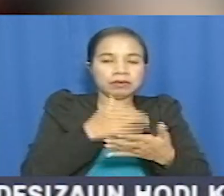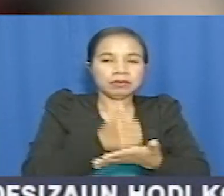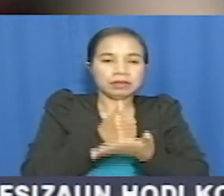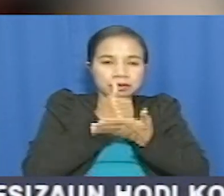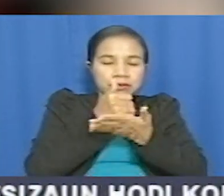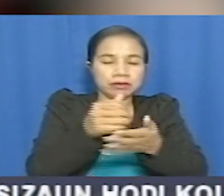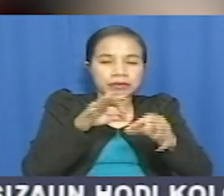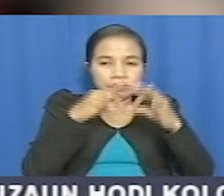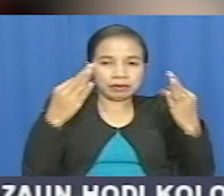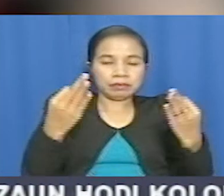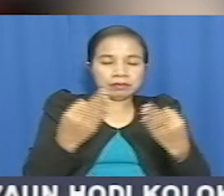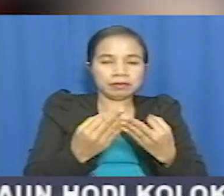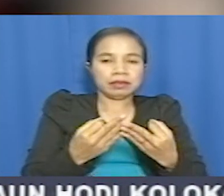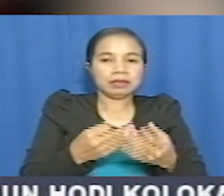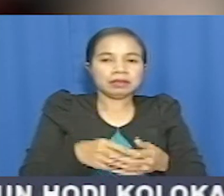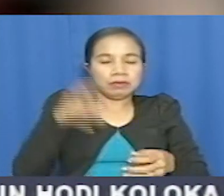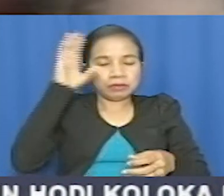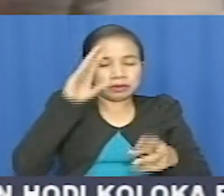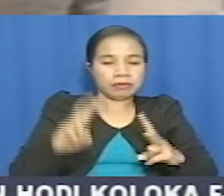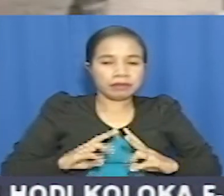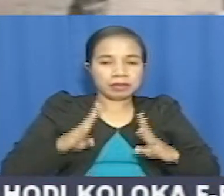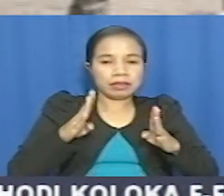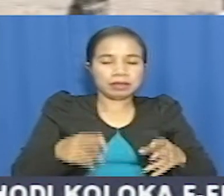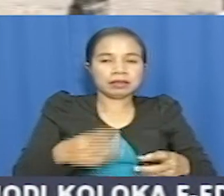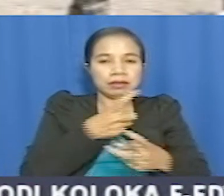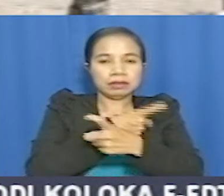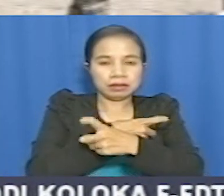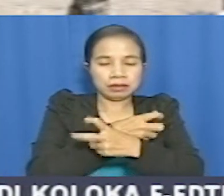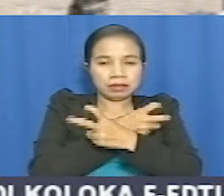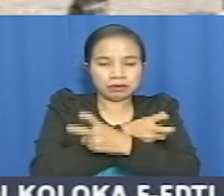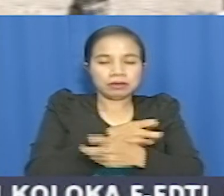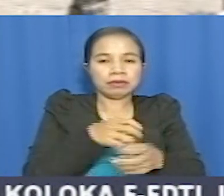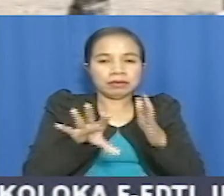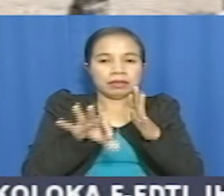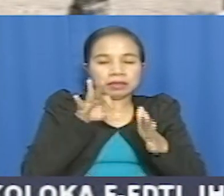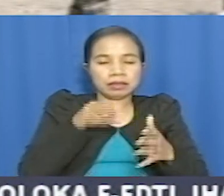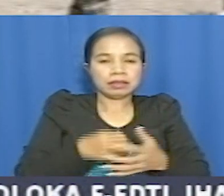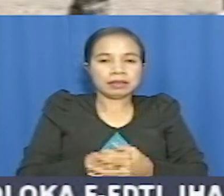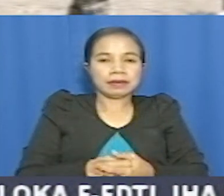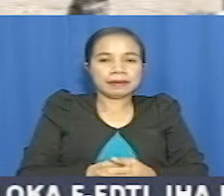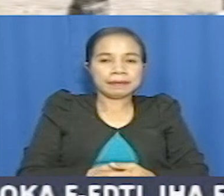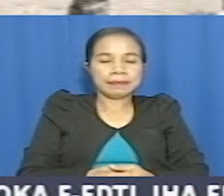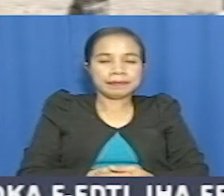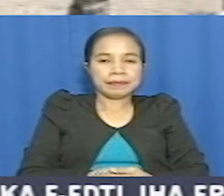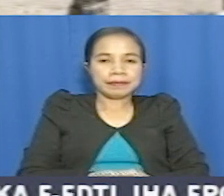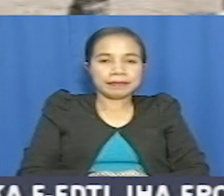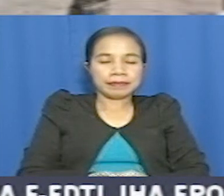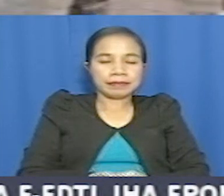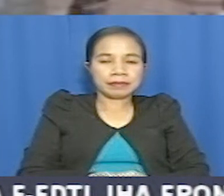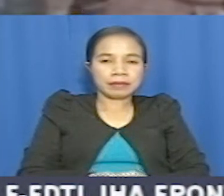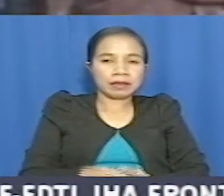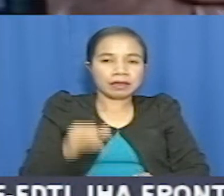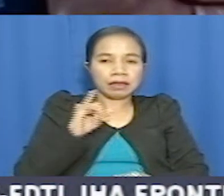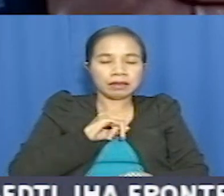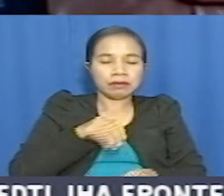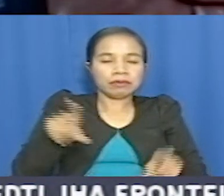tulung ona família consegue bucatuir saudoso ni ruim to retan. É ao mudar alin